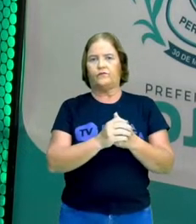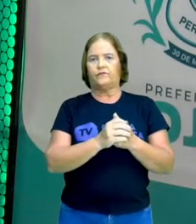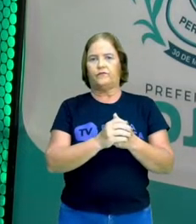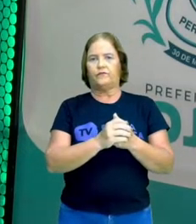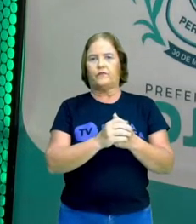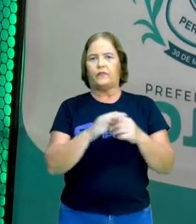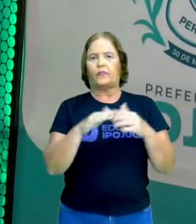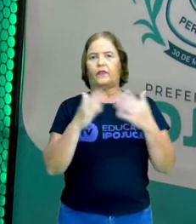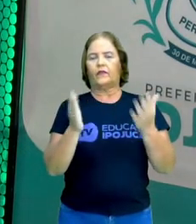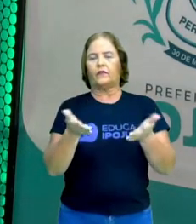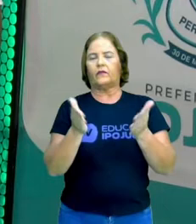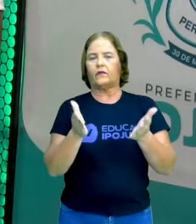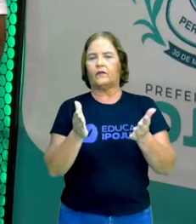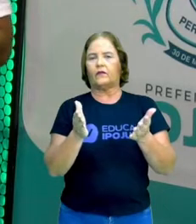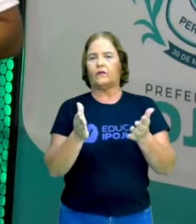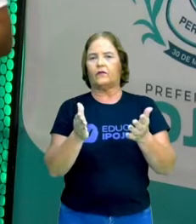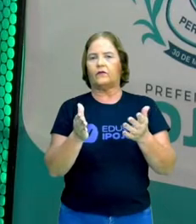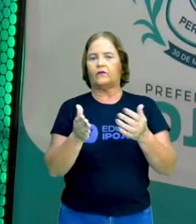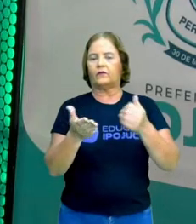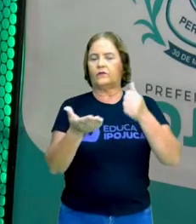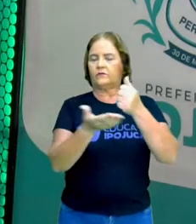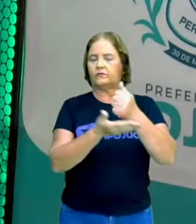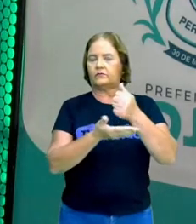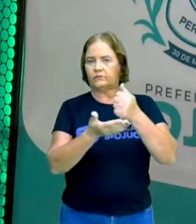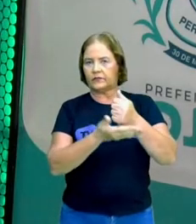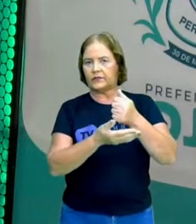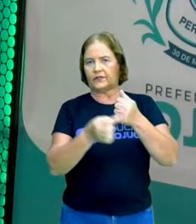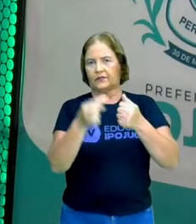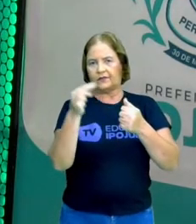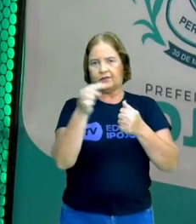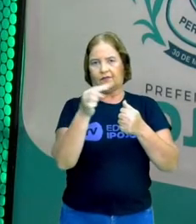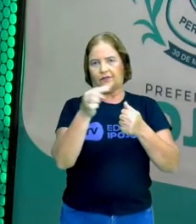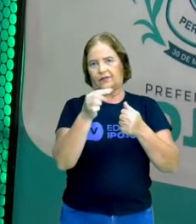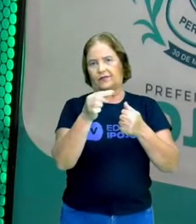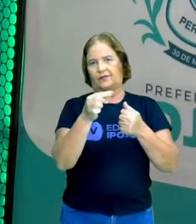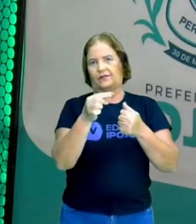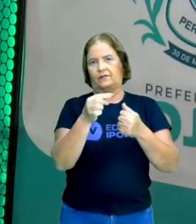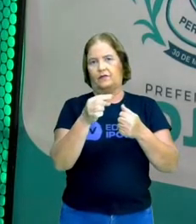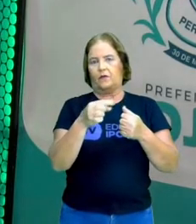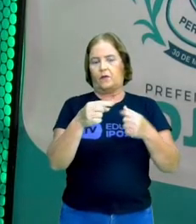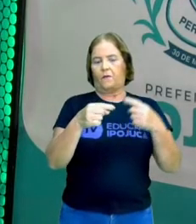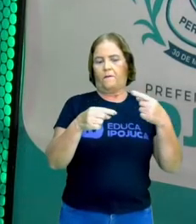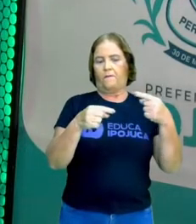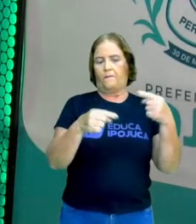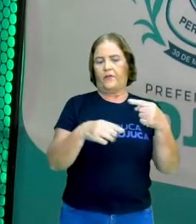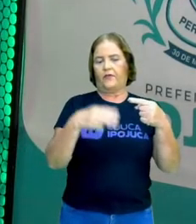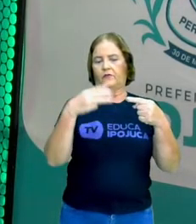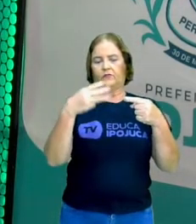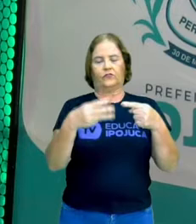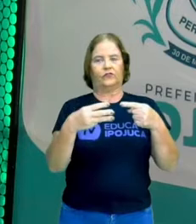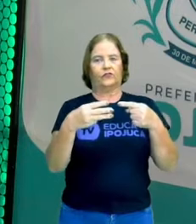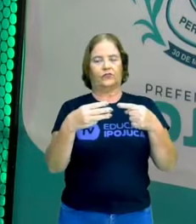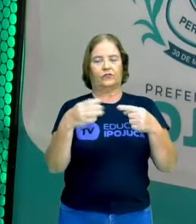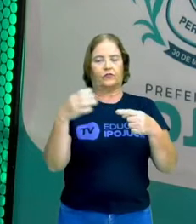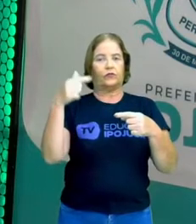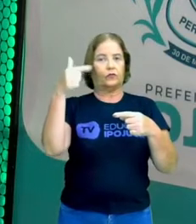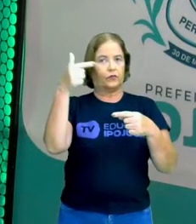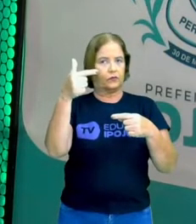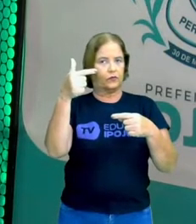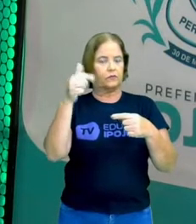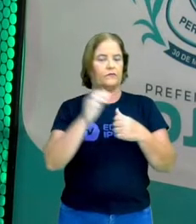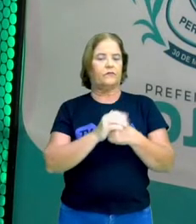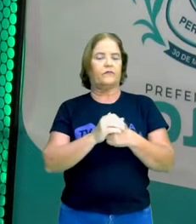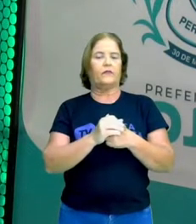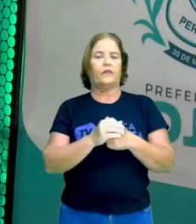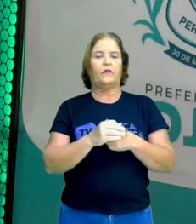lá. E agora a base negativa, menos 3 elevado ao quadrado. Vamos repetir a base duas